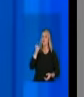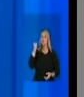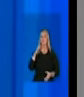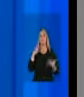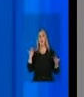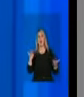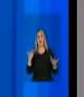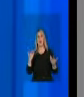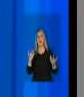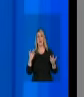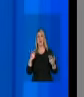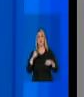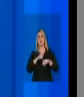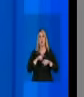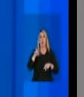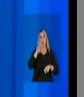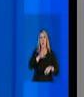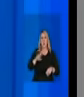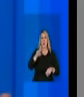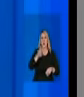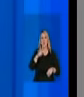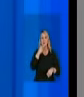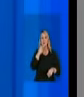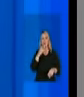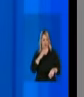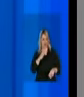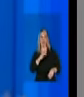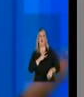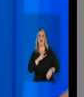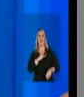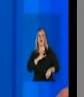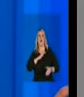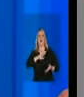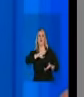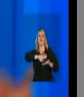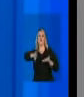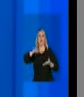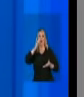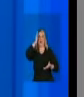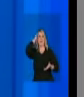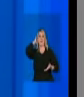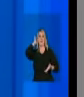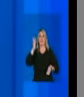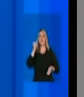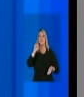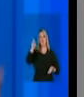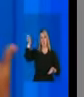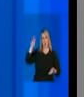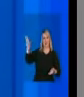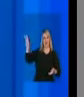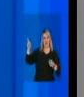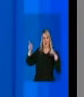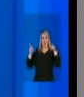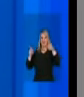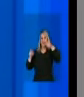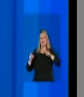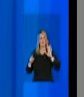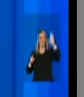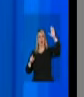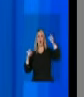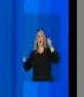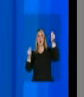mesmo tempo a senhora usa às vezes um botão dizendo fora Temer. Se ele permanecer lá e a senhora aqui eleita, como será essa